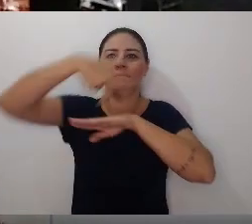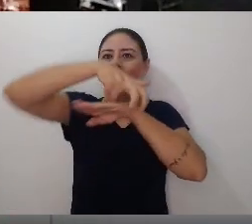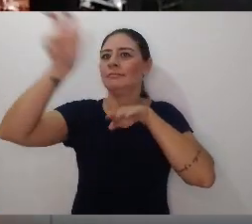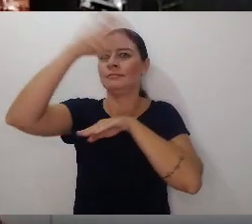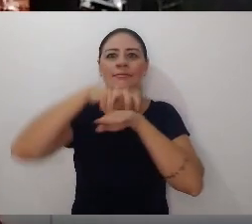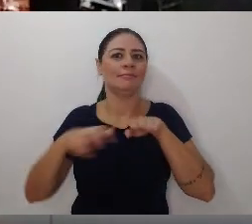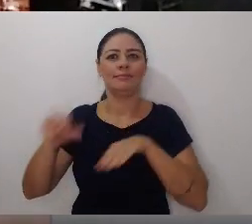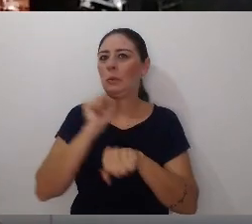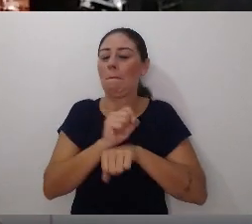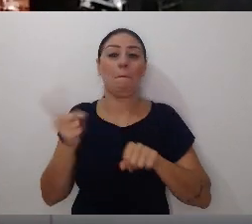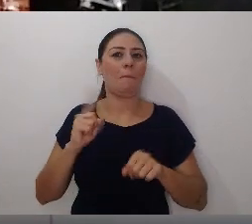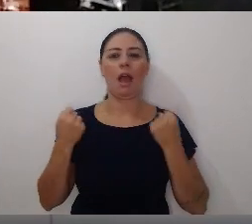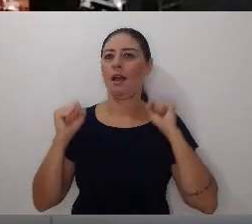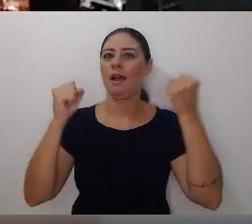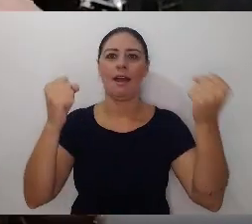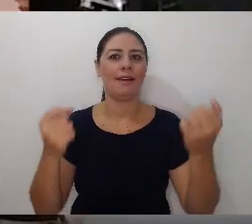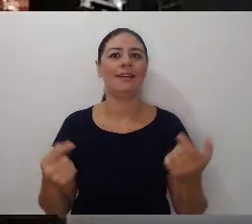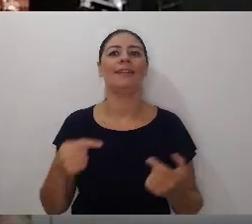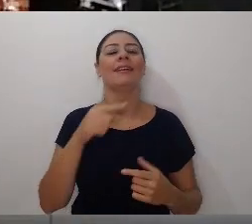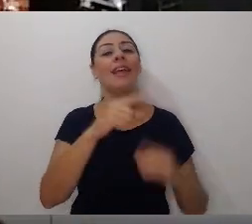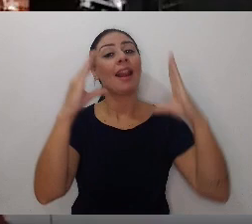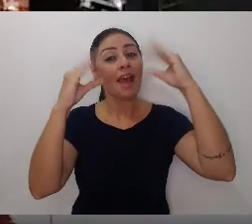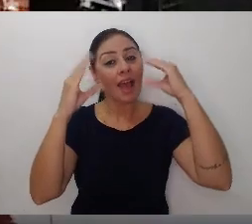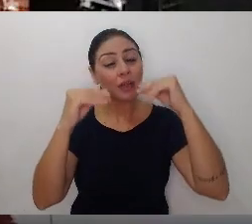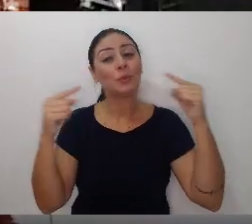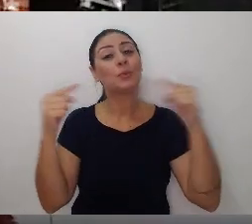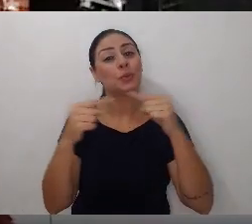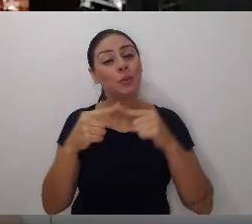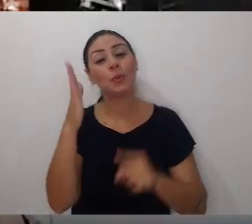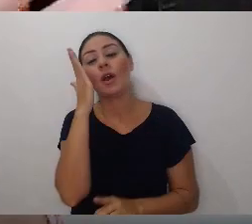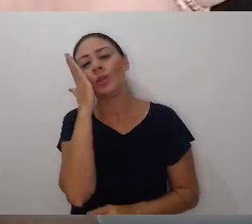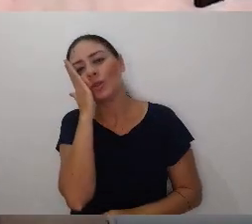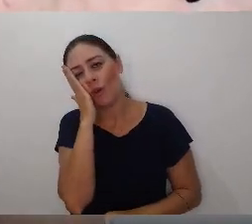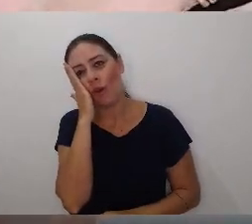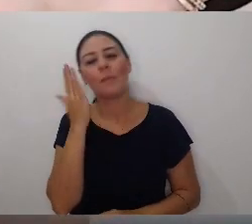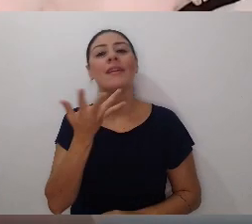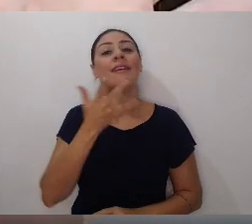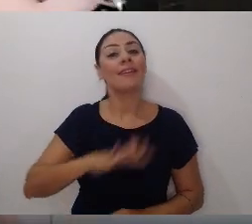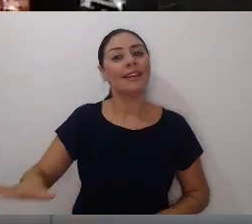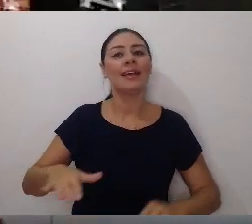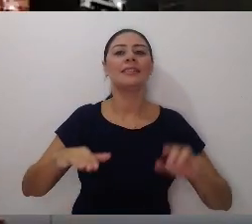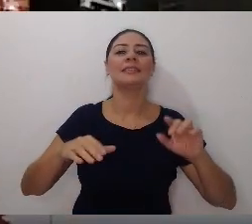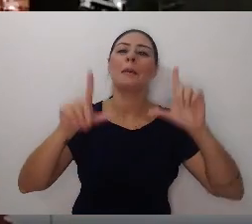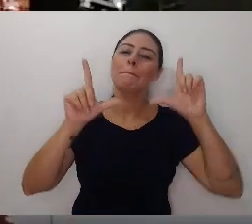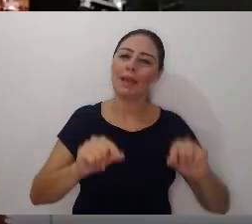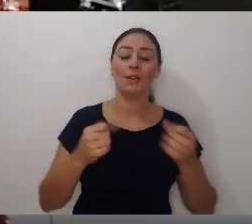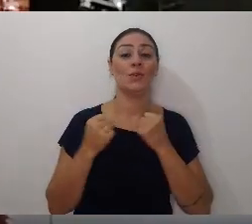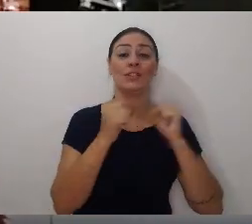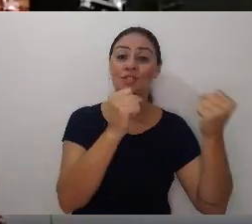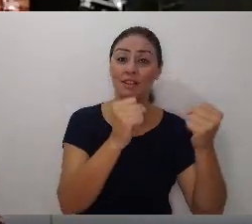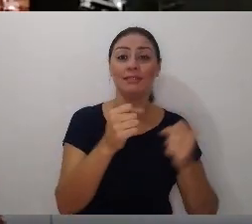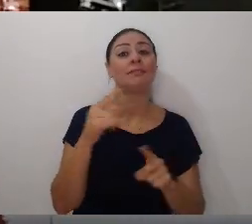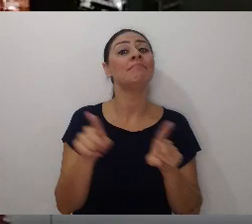é aquela criança agitada subindo nas coisas. Então, é uma liberação de serotonina que acontece durante a noite. Ela age durante o dia para essa